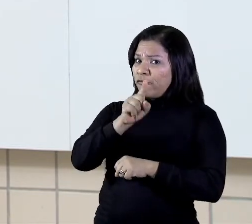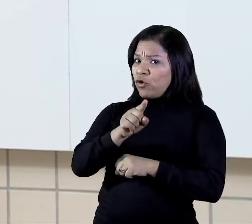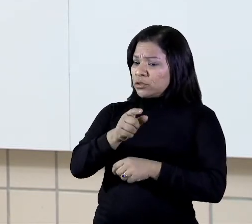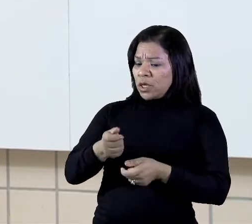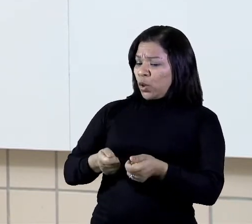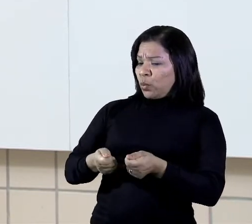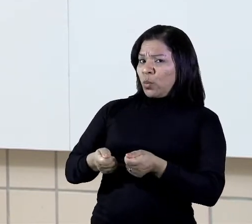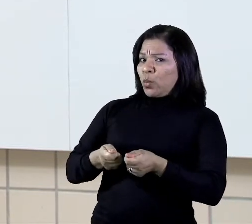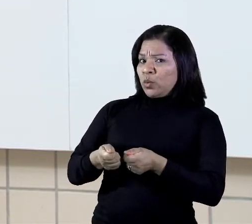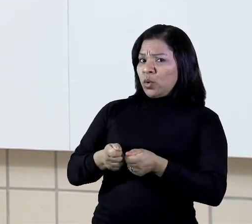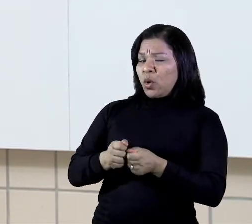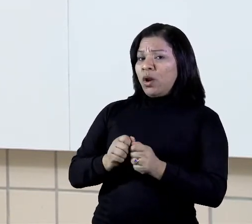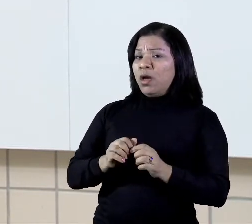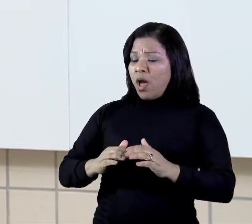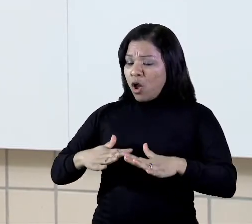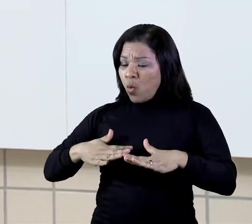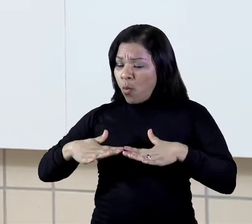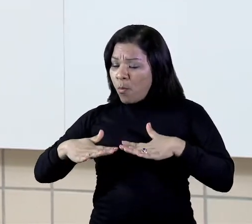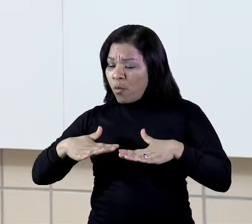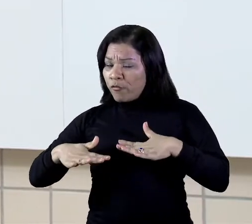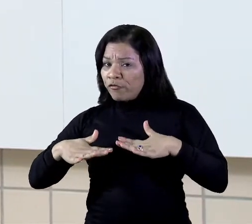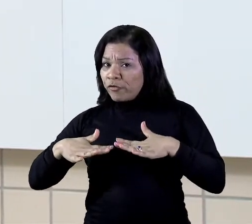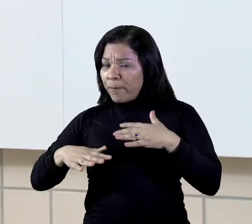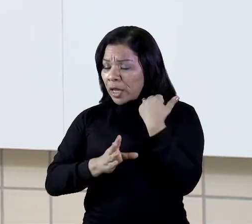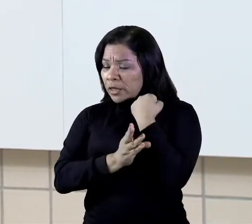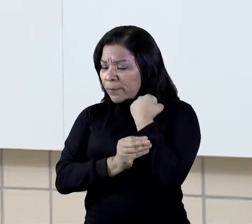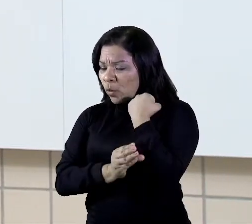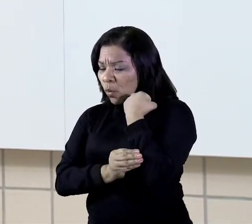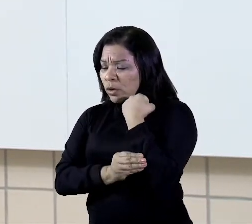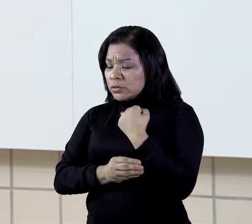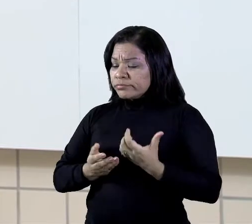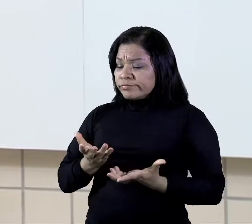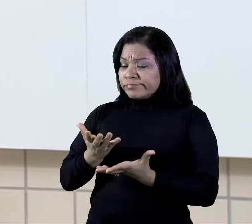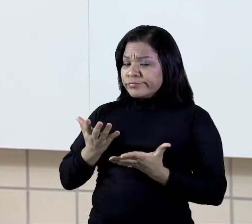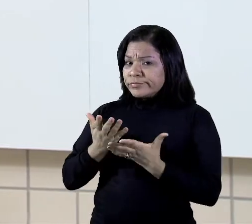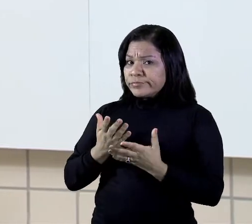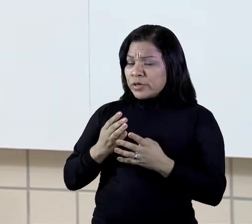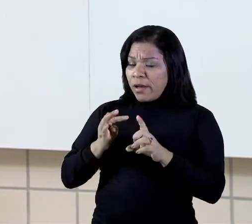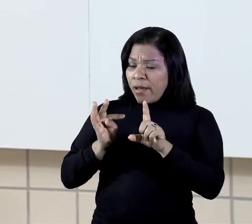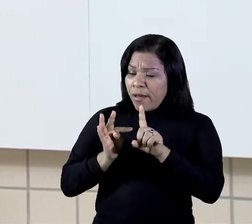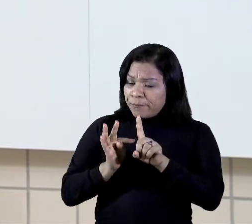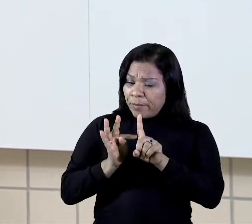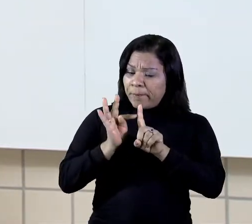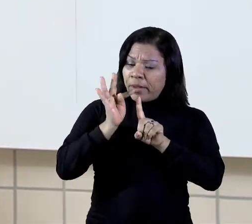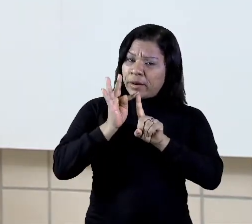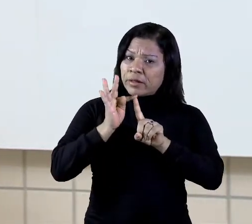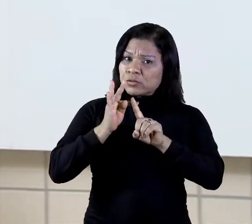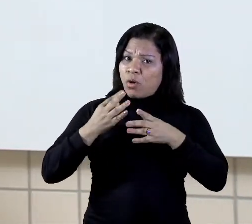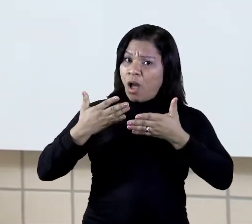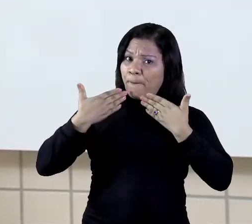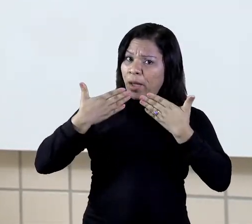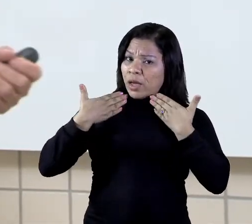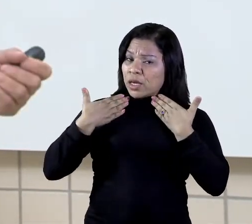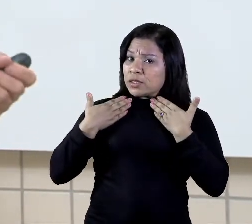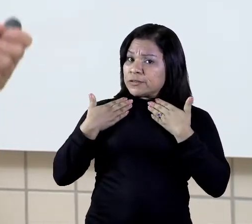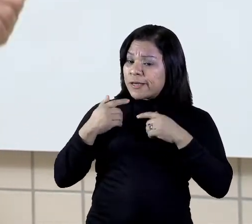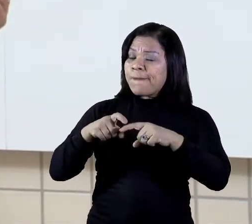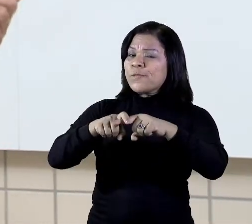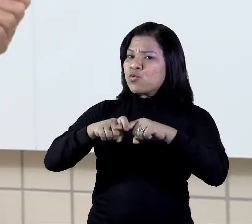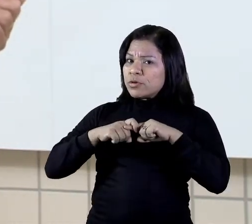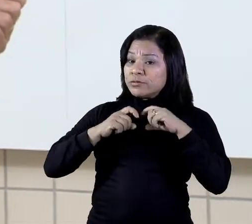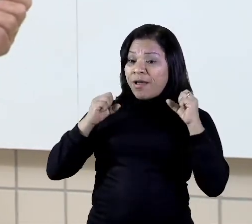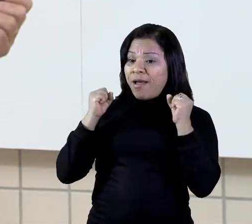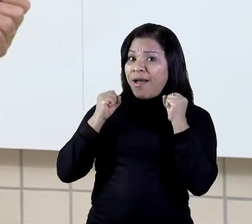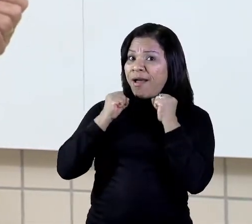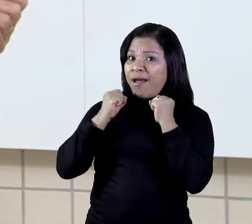da musculatura está querendo ganhar temperatura para aquecer o corpo. Por isso que a gente treme de frio. Claro que aqui a gente vai tremer